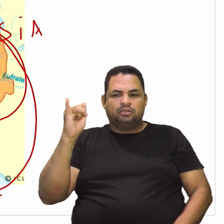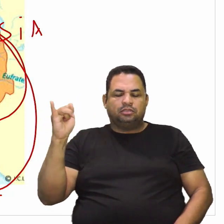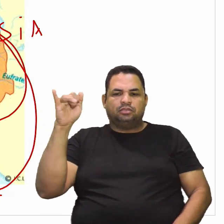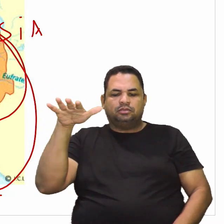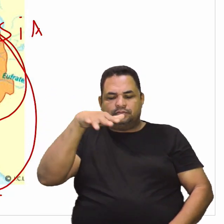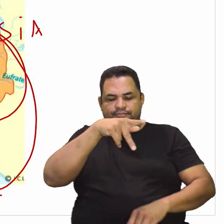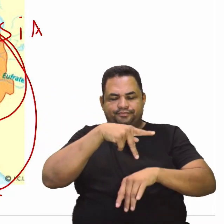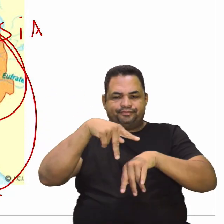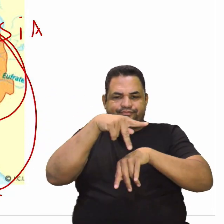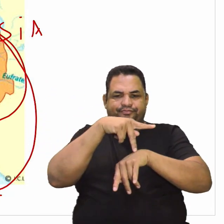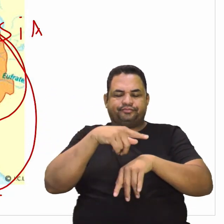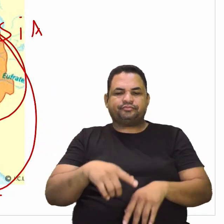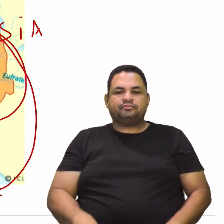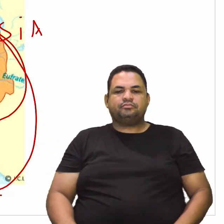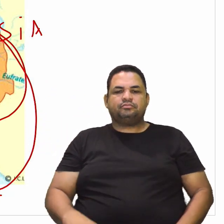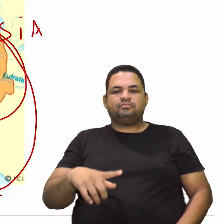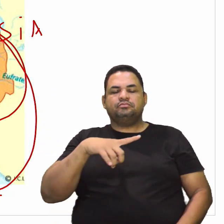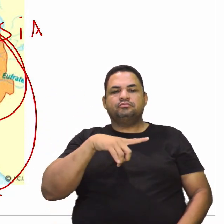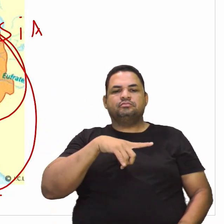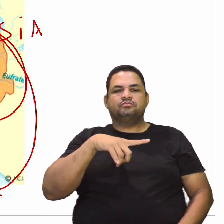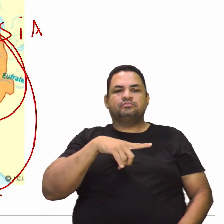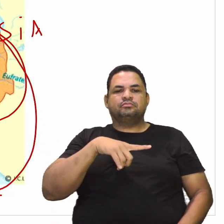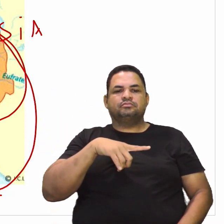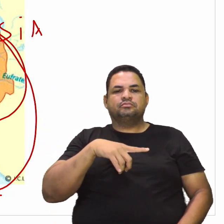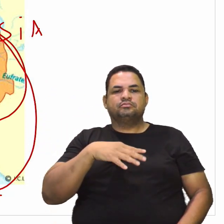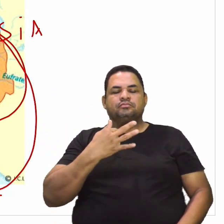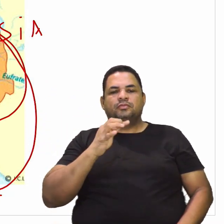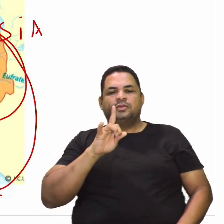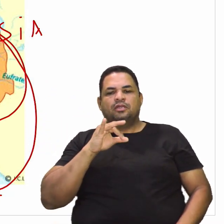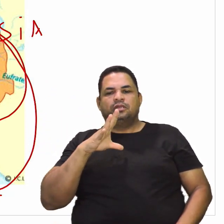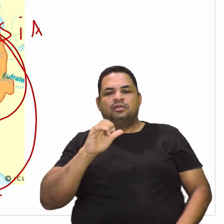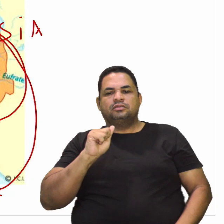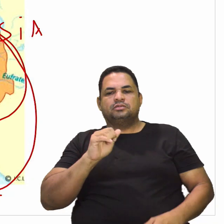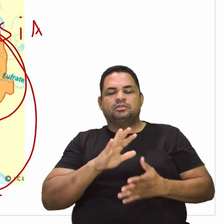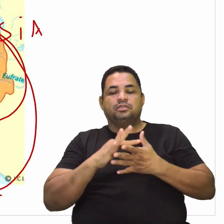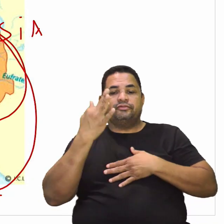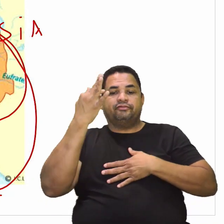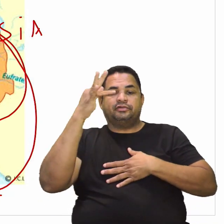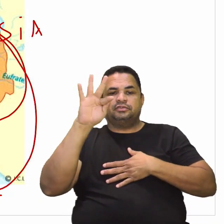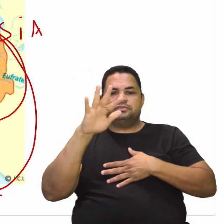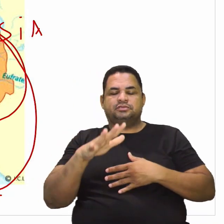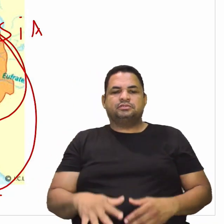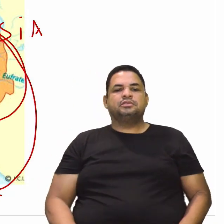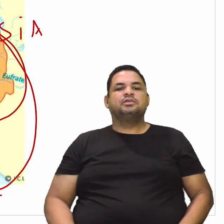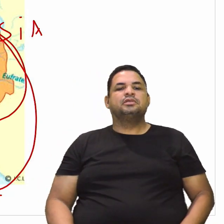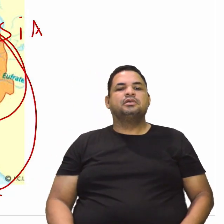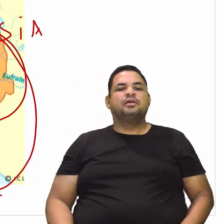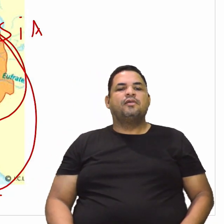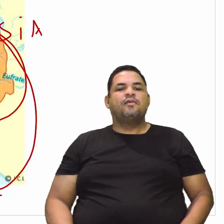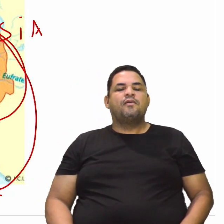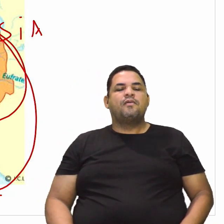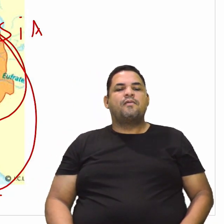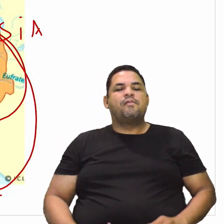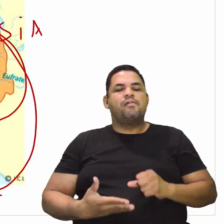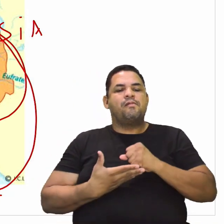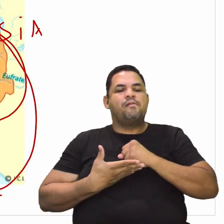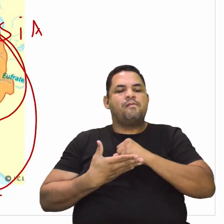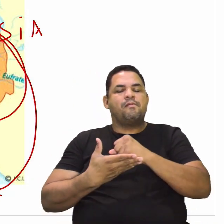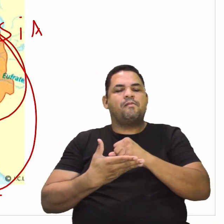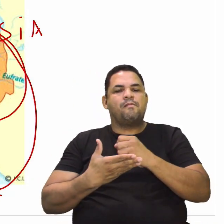perfeito? Aí eu tenho também ali os francos na região da França, tá? Então,